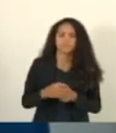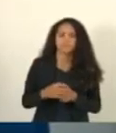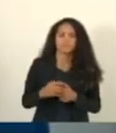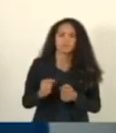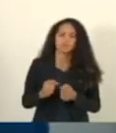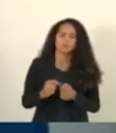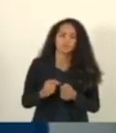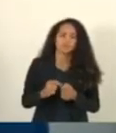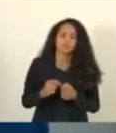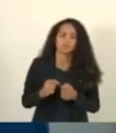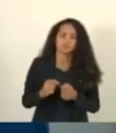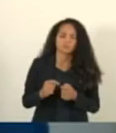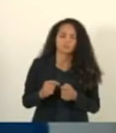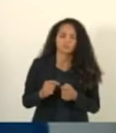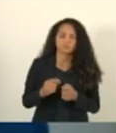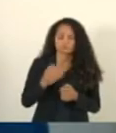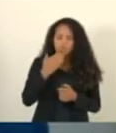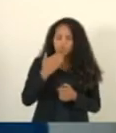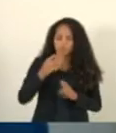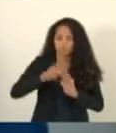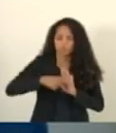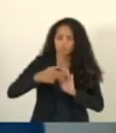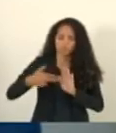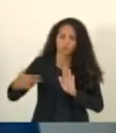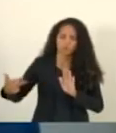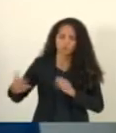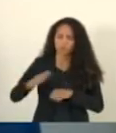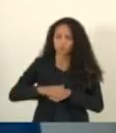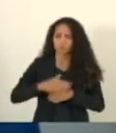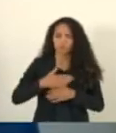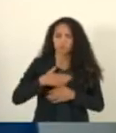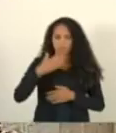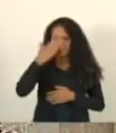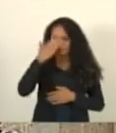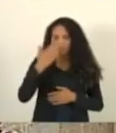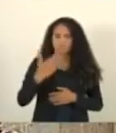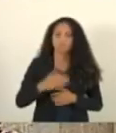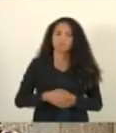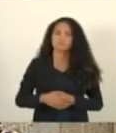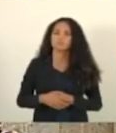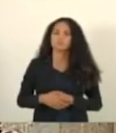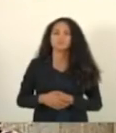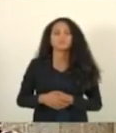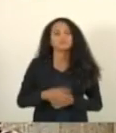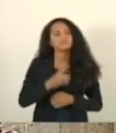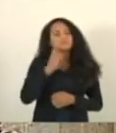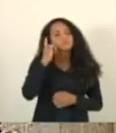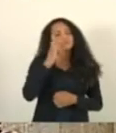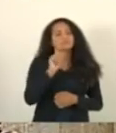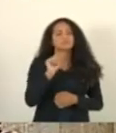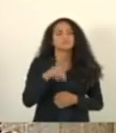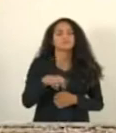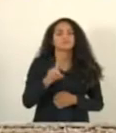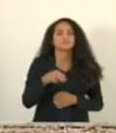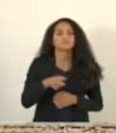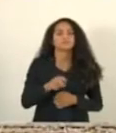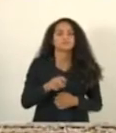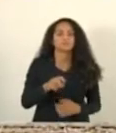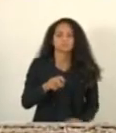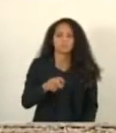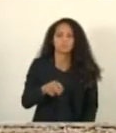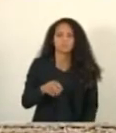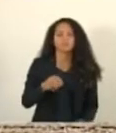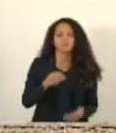Fazendo essa solicitação de forma oral, sobre os projetos de minha autoria. Tá bom? Obrigado. Deputado Gandini, fica registrado, e